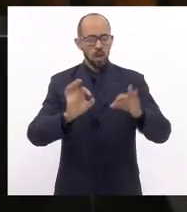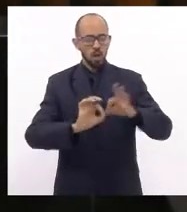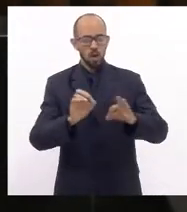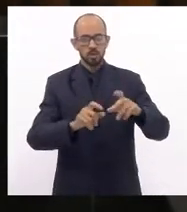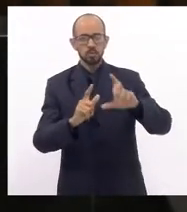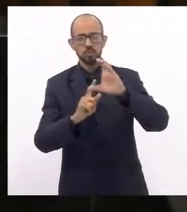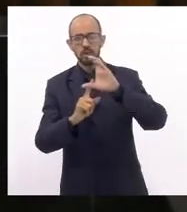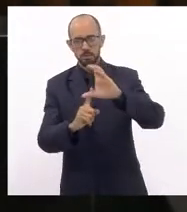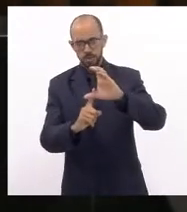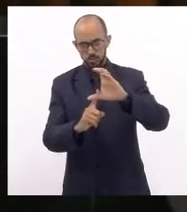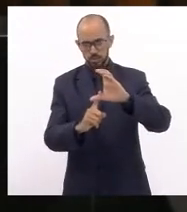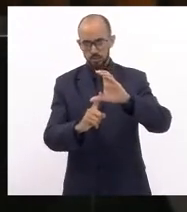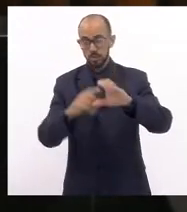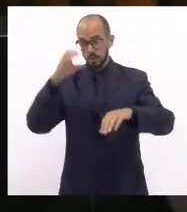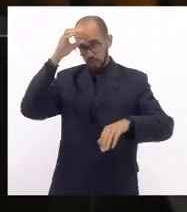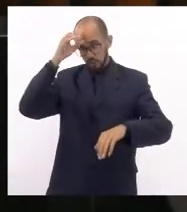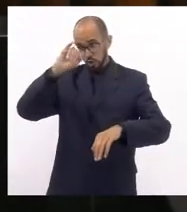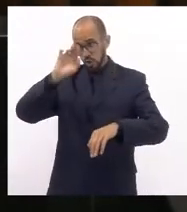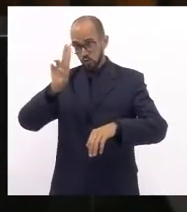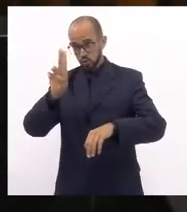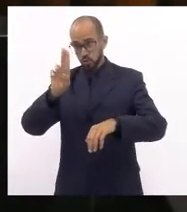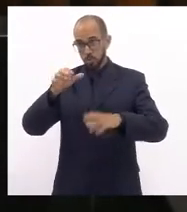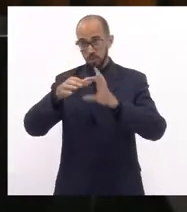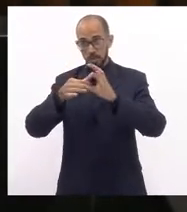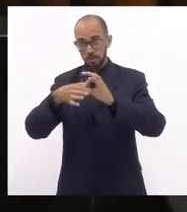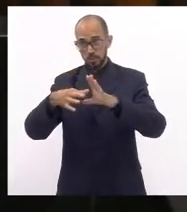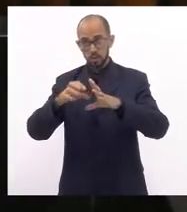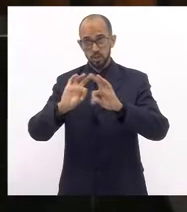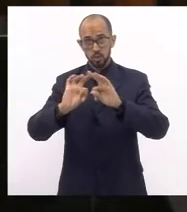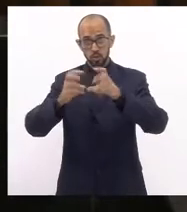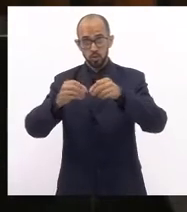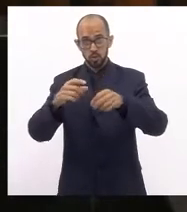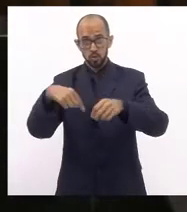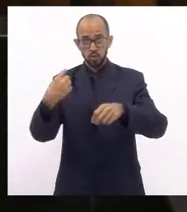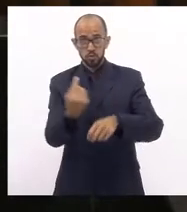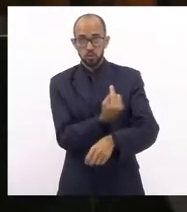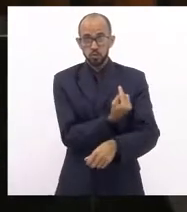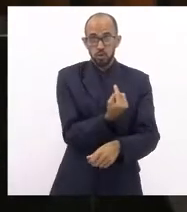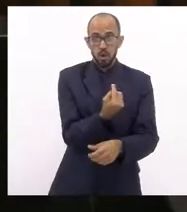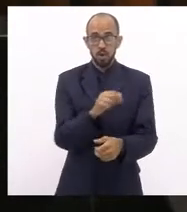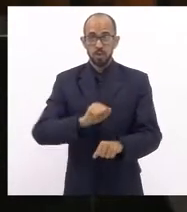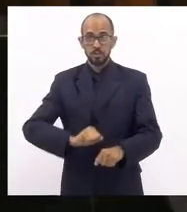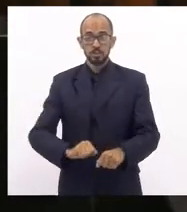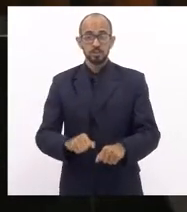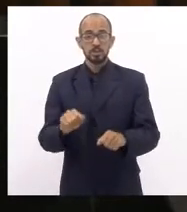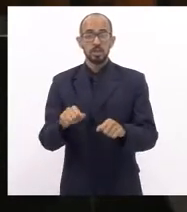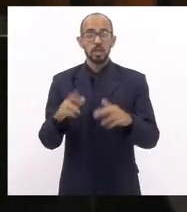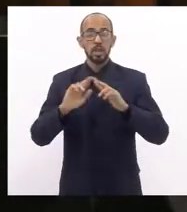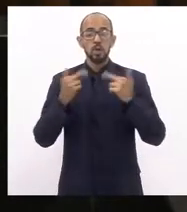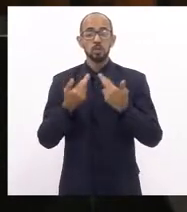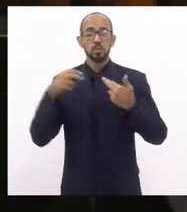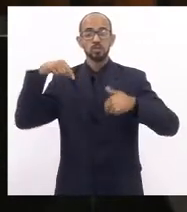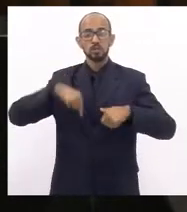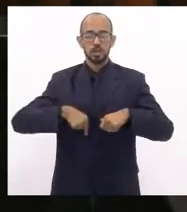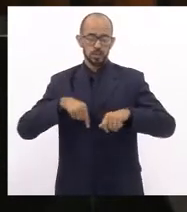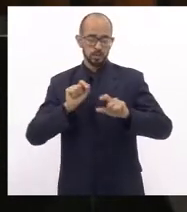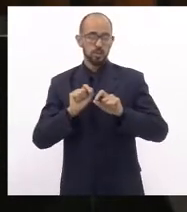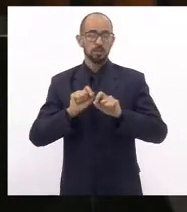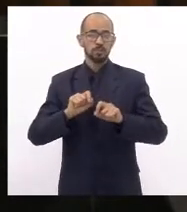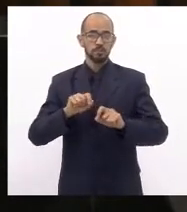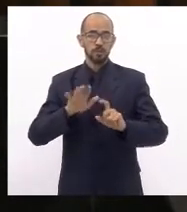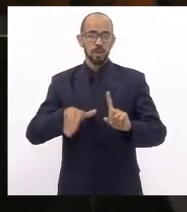Tia Ju, por permitir que estivéssemos todas e todos nessa noite reunidos aqui, e dizer que é